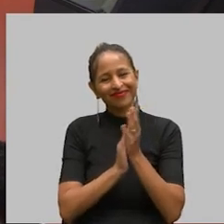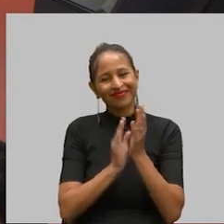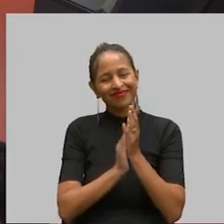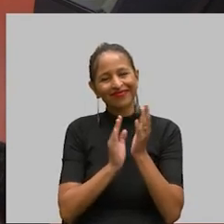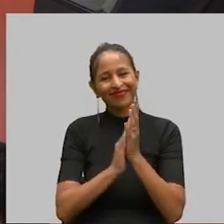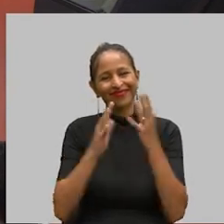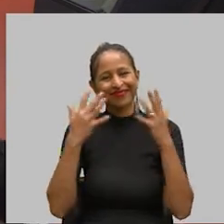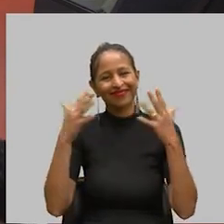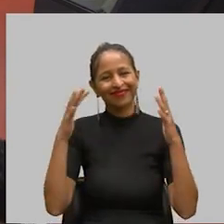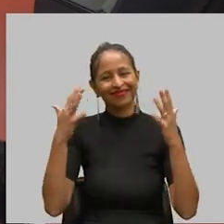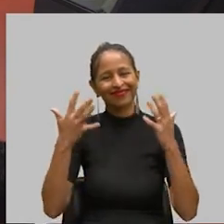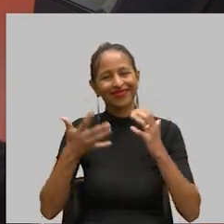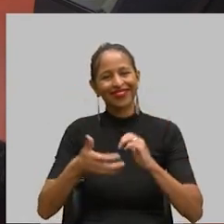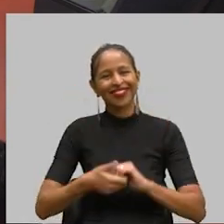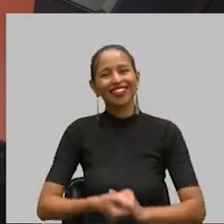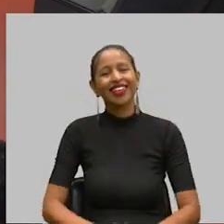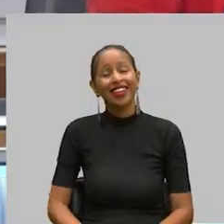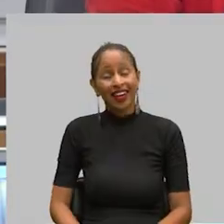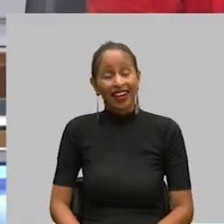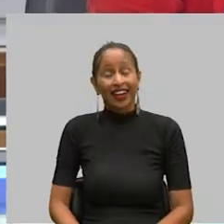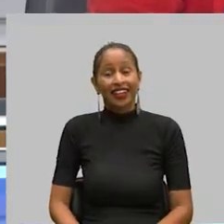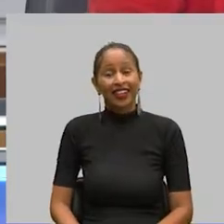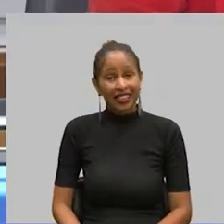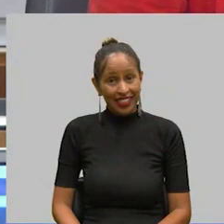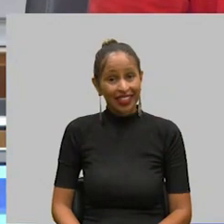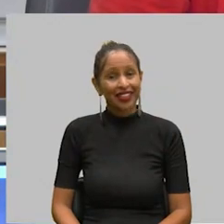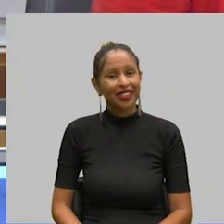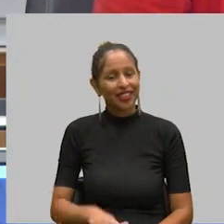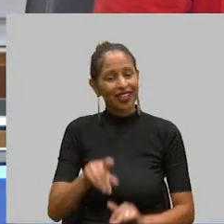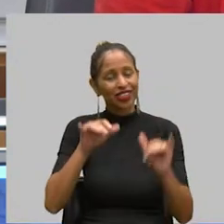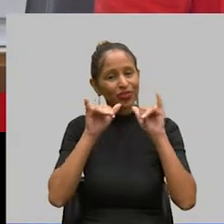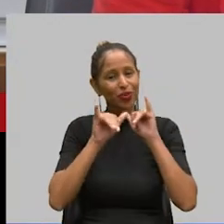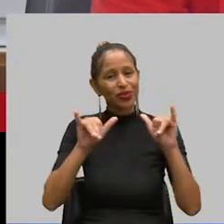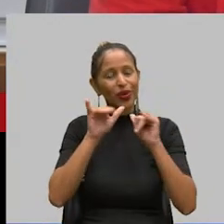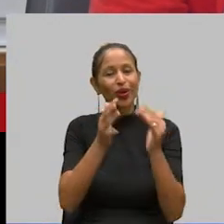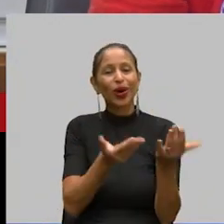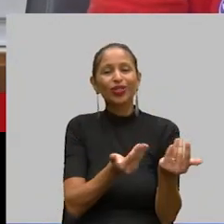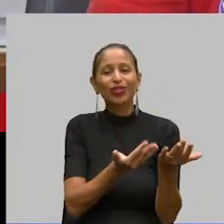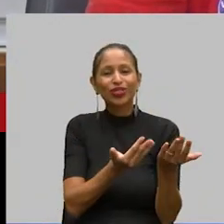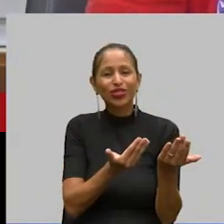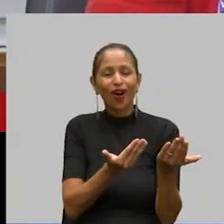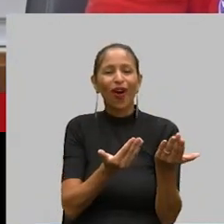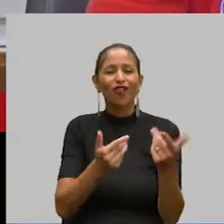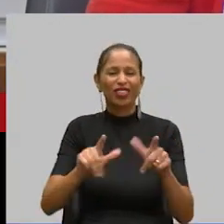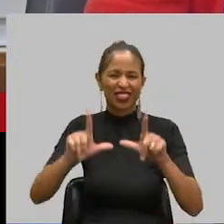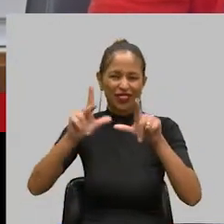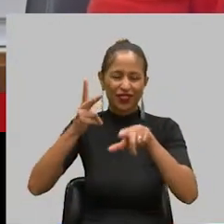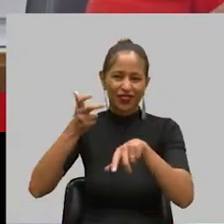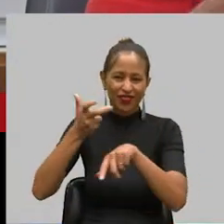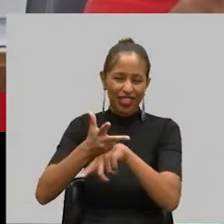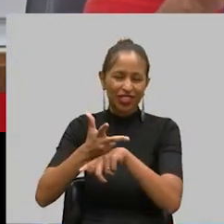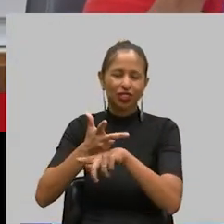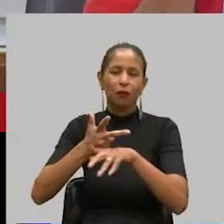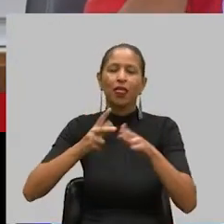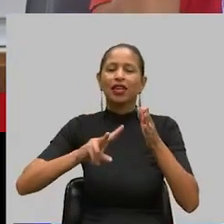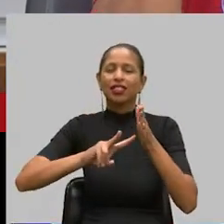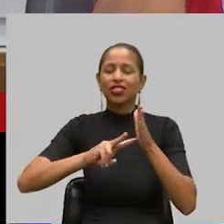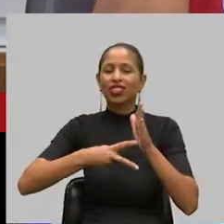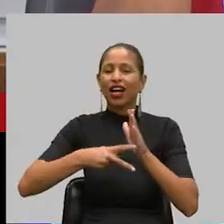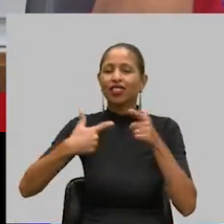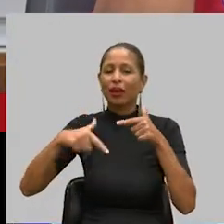sucessão a gente trouxe o depoimento dos nossos jovens da base da da Federação do Sindicato de Trabalhadores